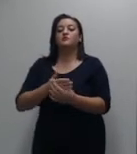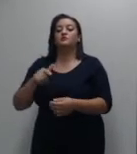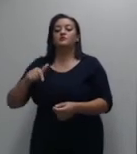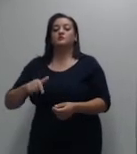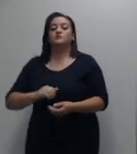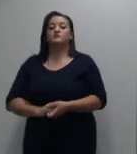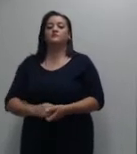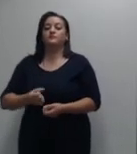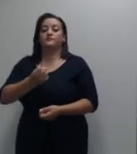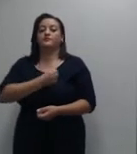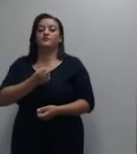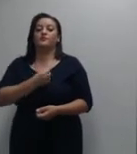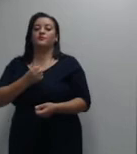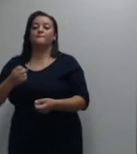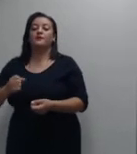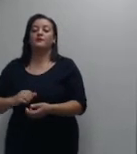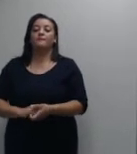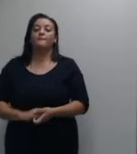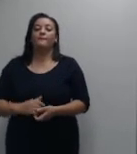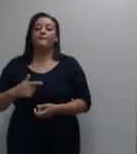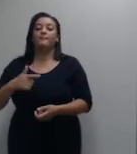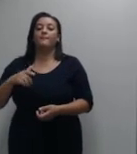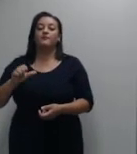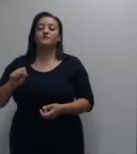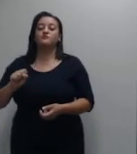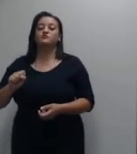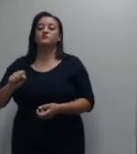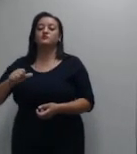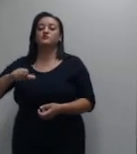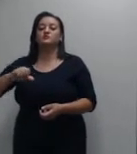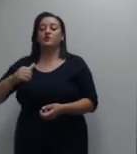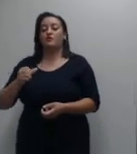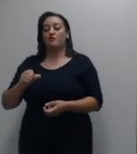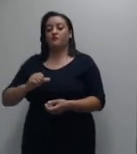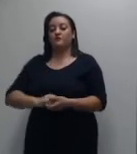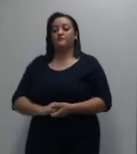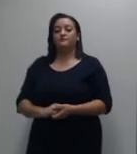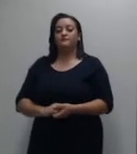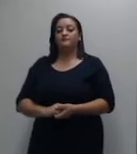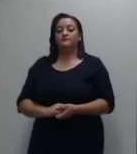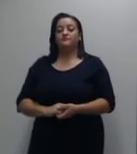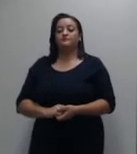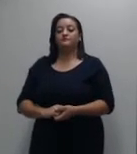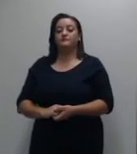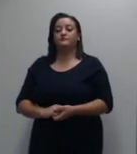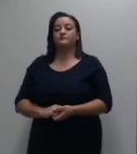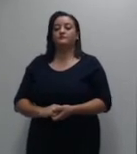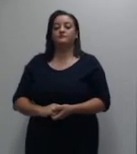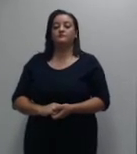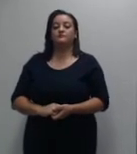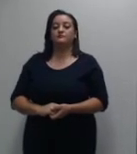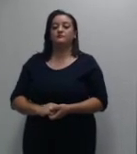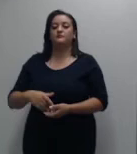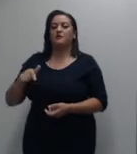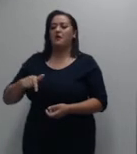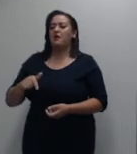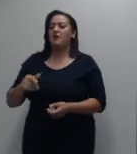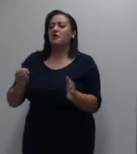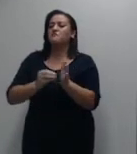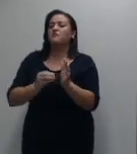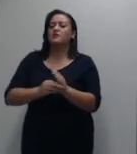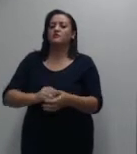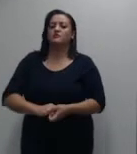de número 28 é isso pare de chover que é o número tá aqui o número